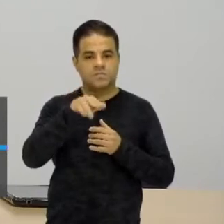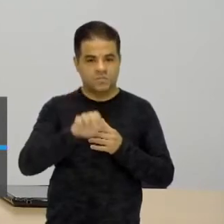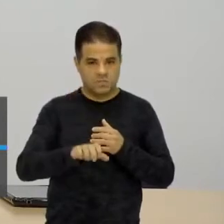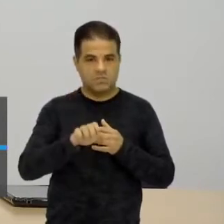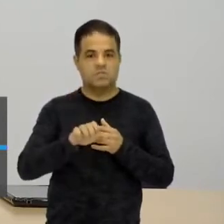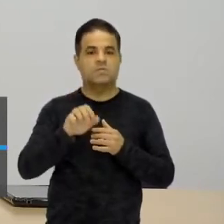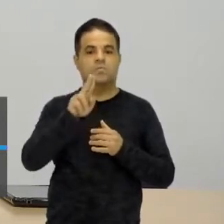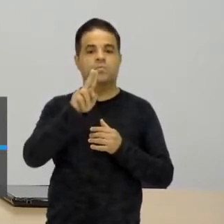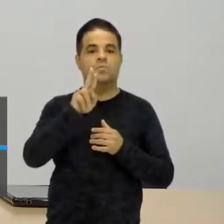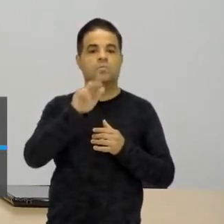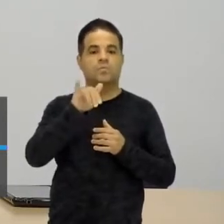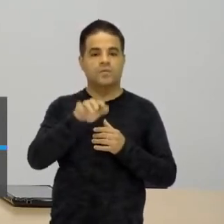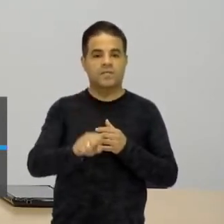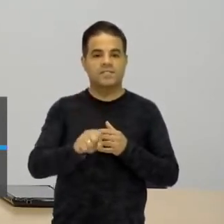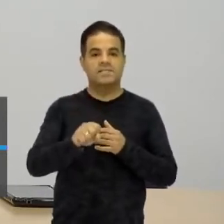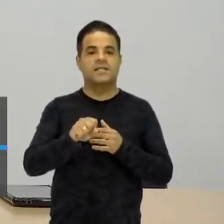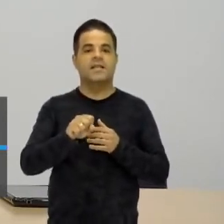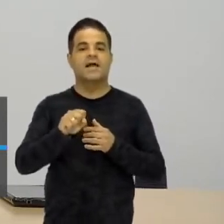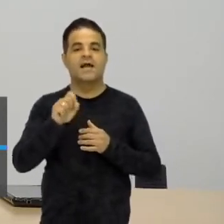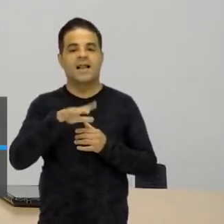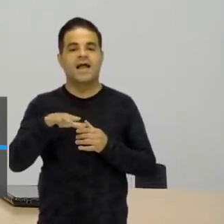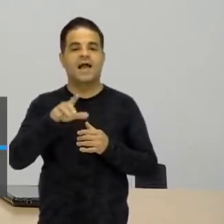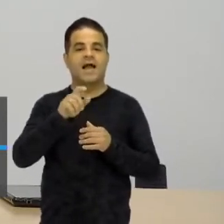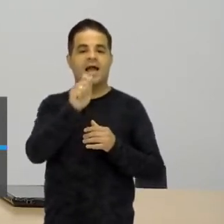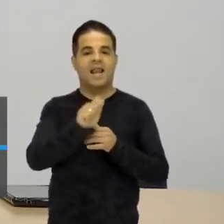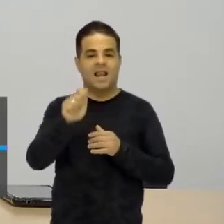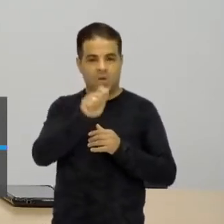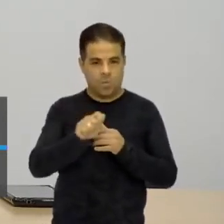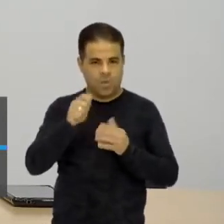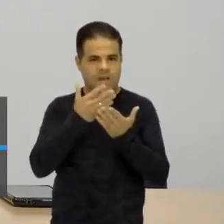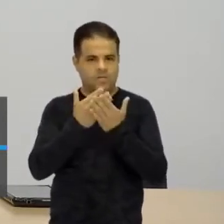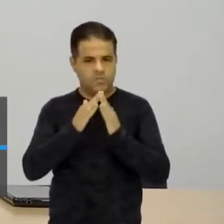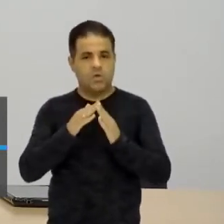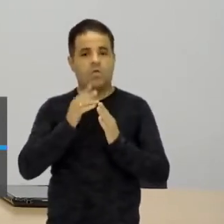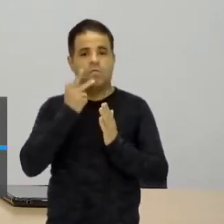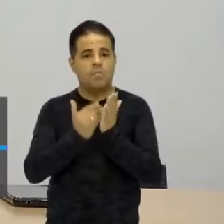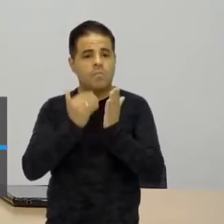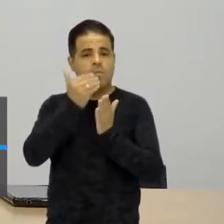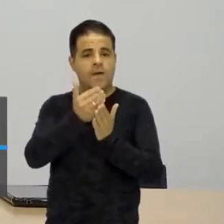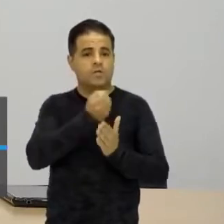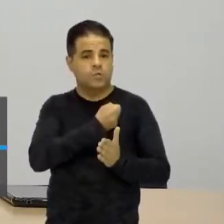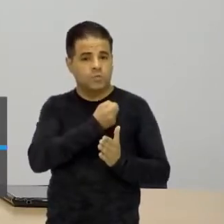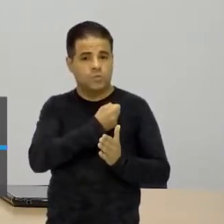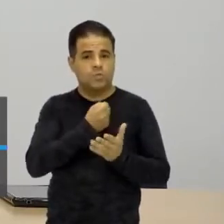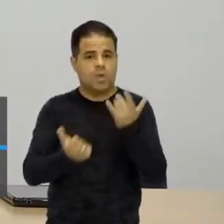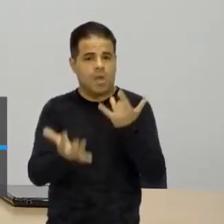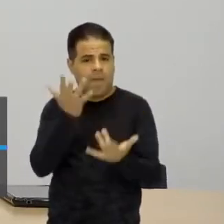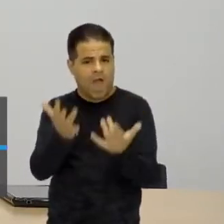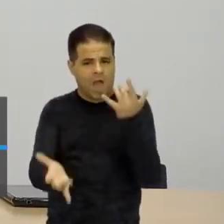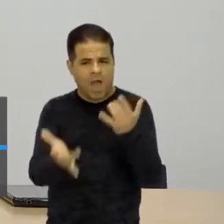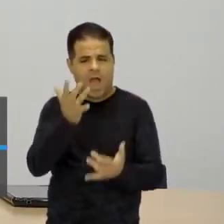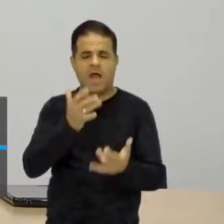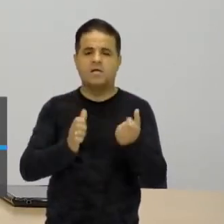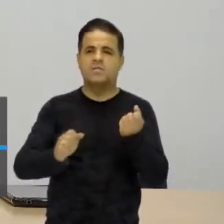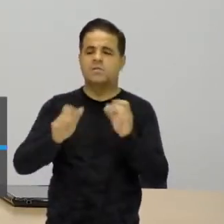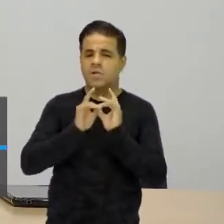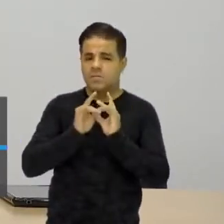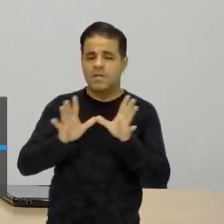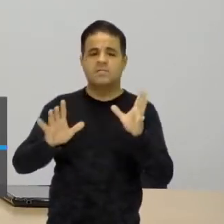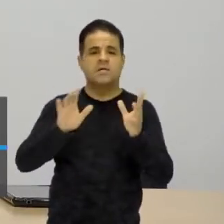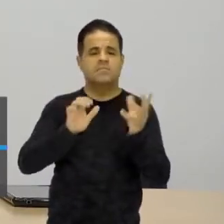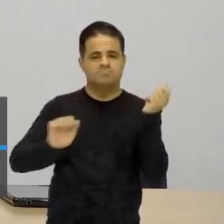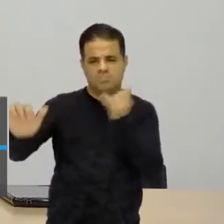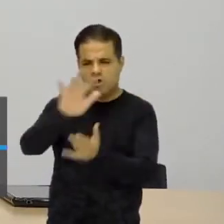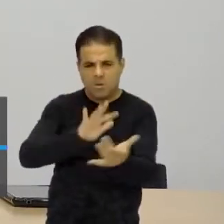Escola Urias Braga Costa, lá de Araraquara, quanto maior o número de queimadas, liberação de gases,